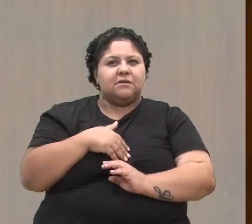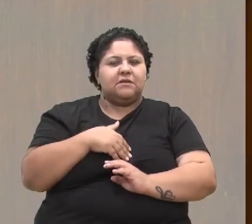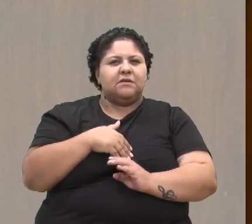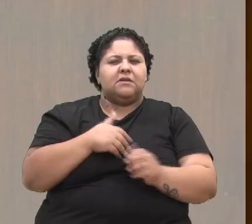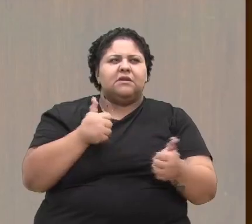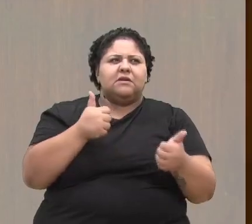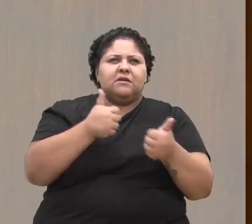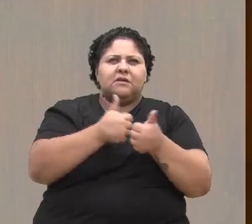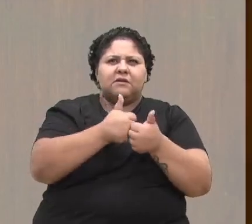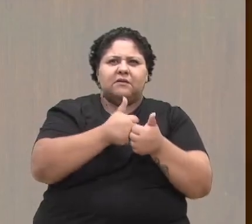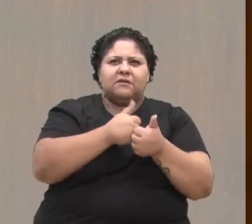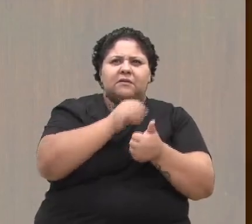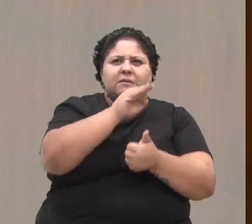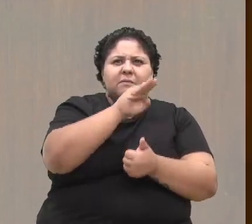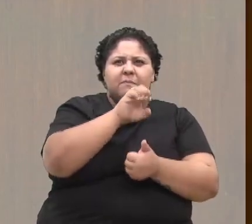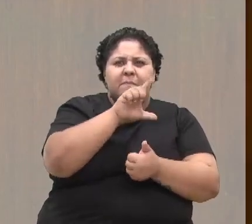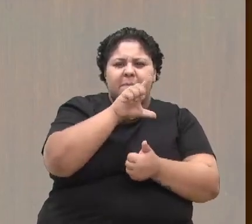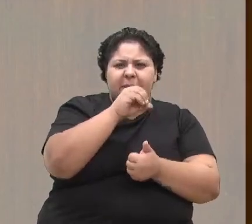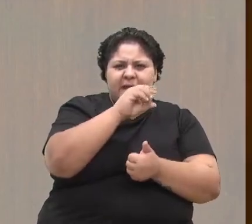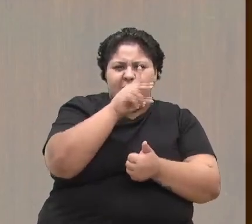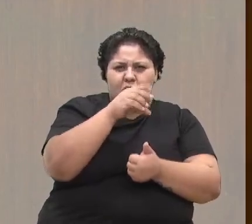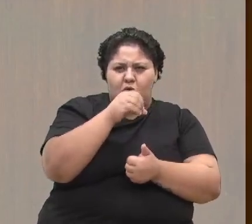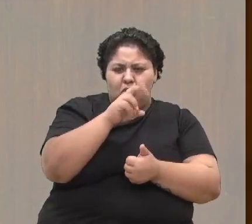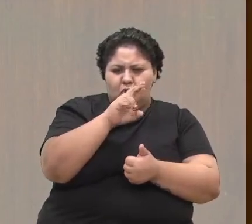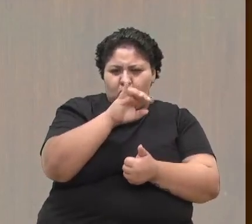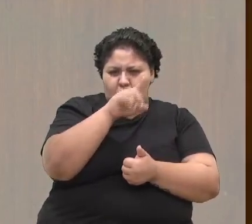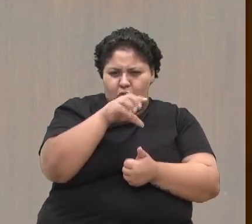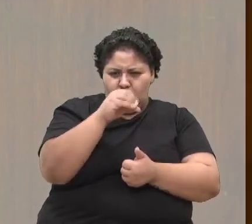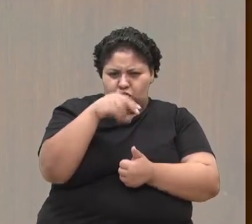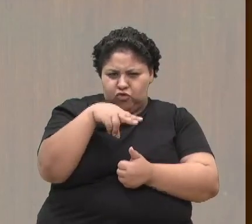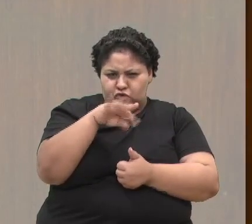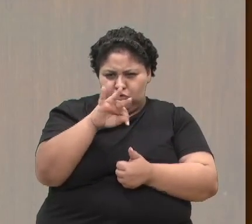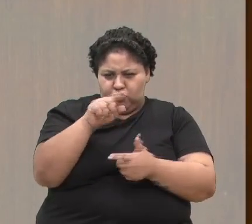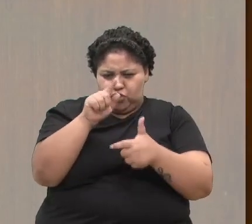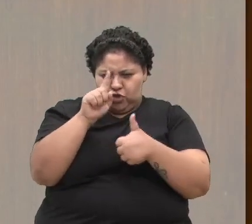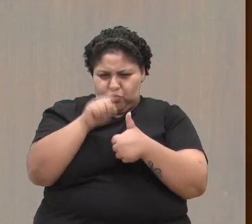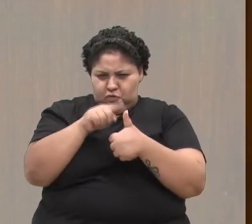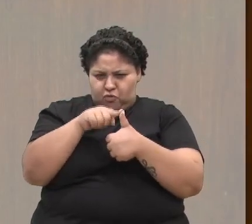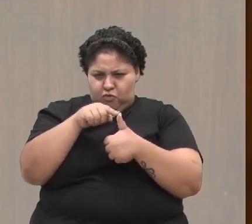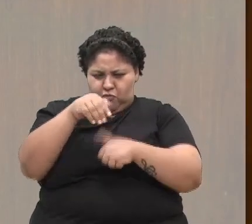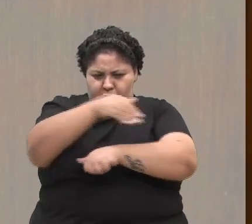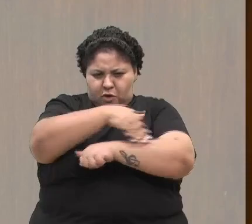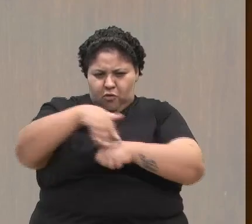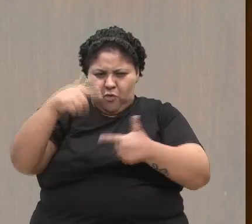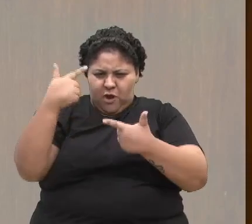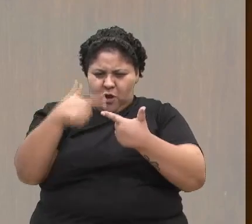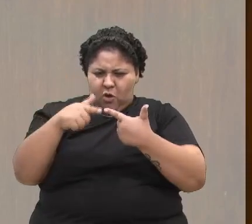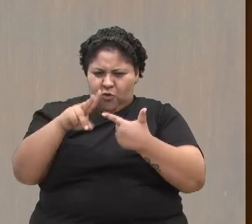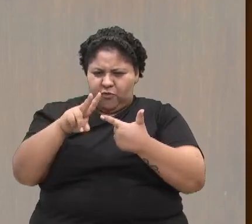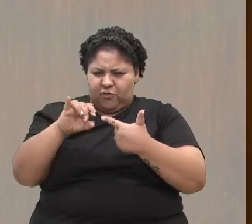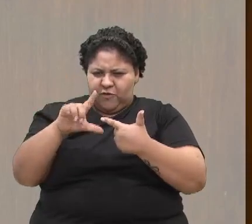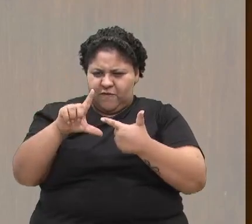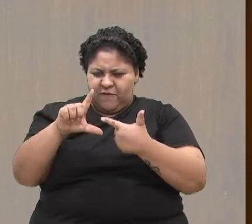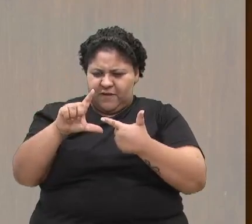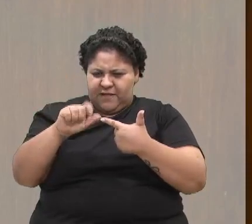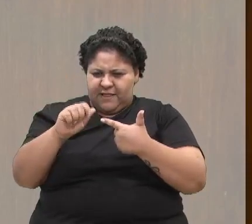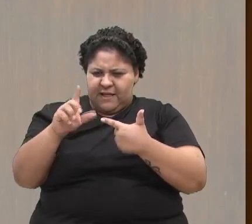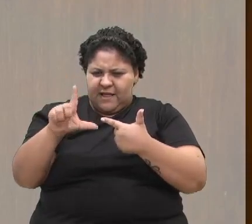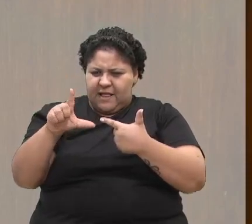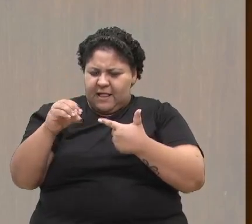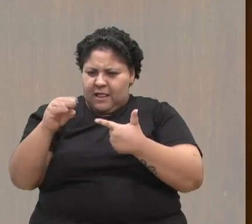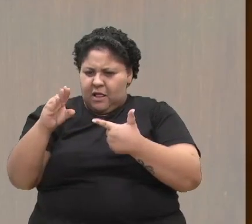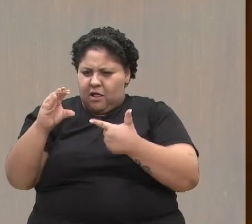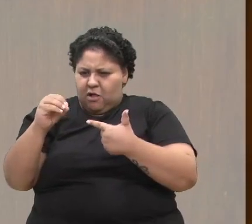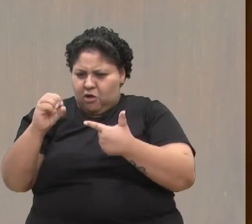no Belo Horizonte, aquele pedacinho, e a outra é lá no Vila Lobos. E a São Jorge, tinha